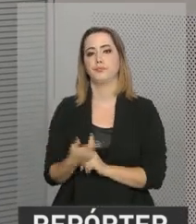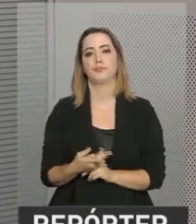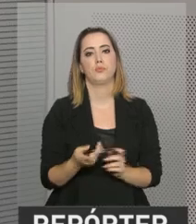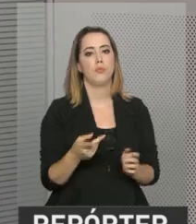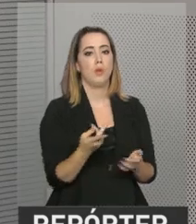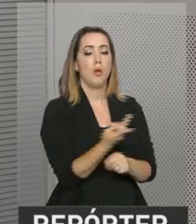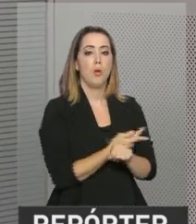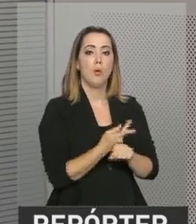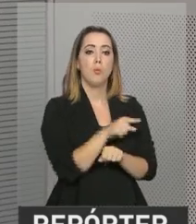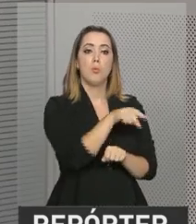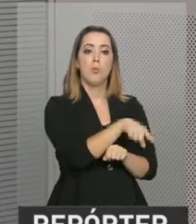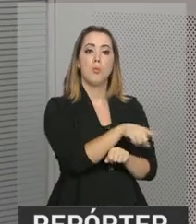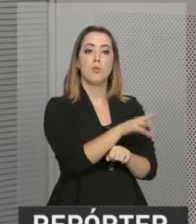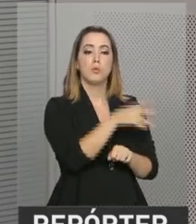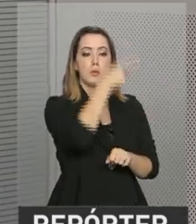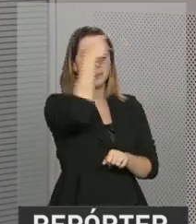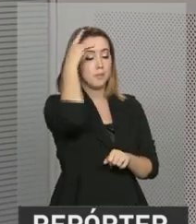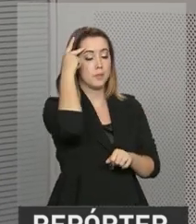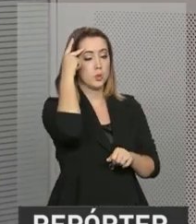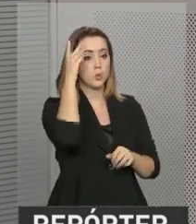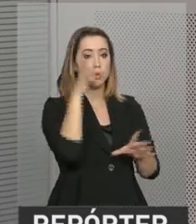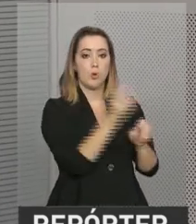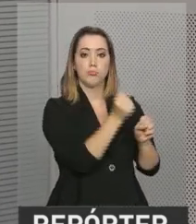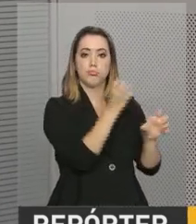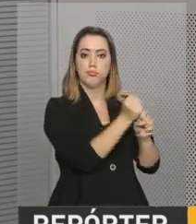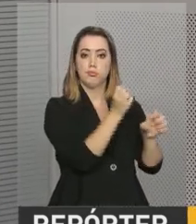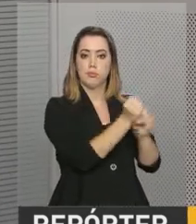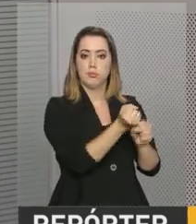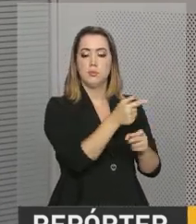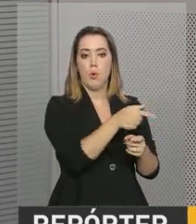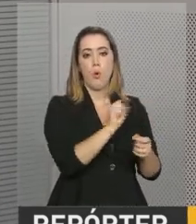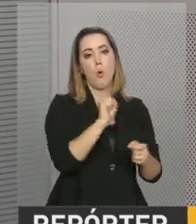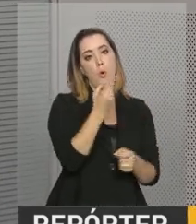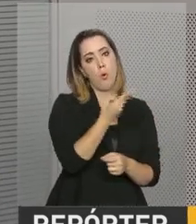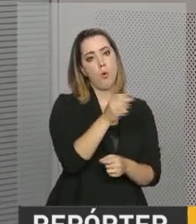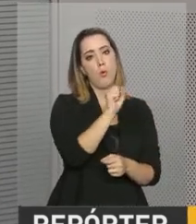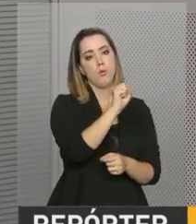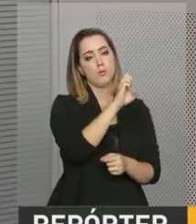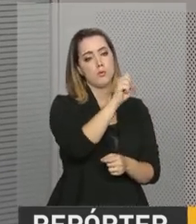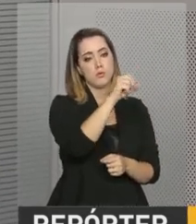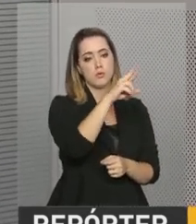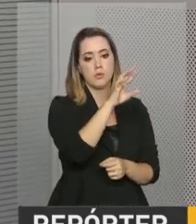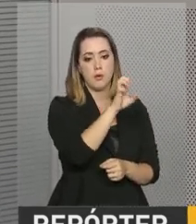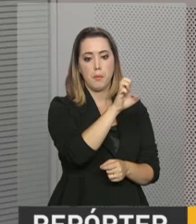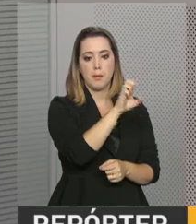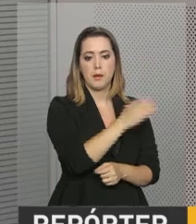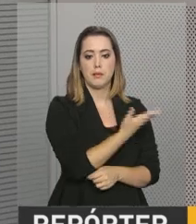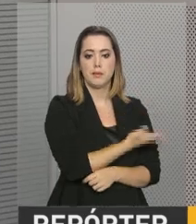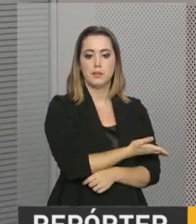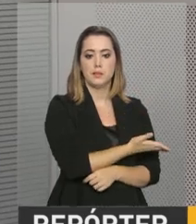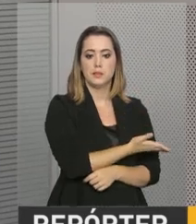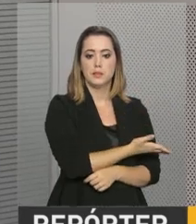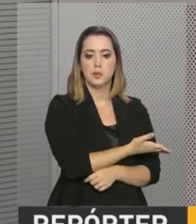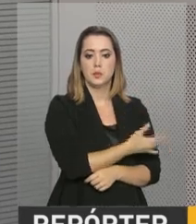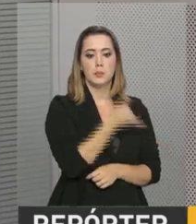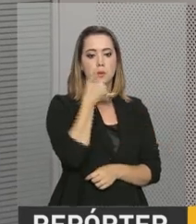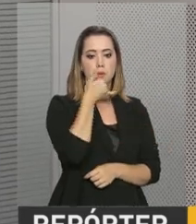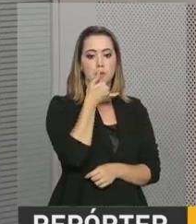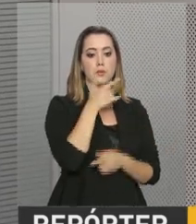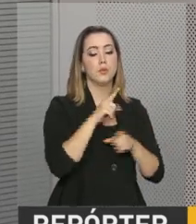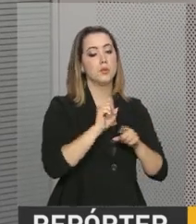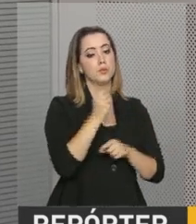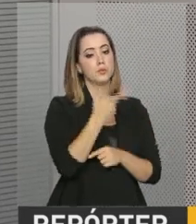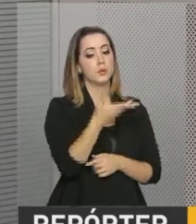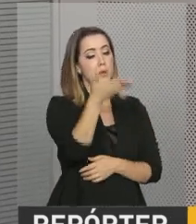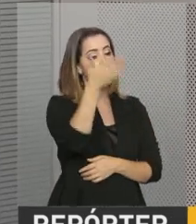seu contador procure o sebrai tem um 0800 que é o 0800 5700 0800 para